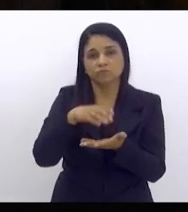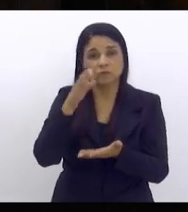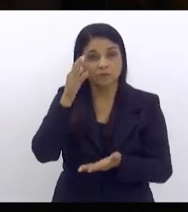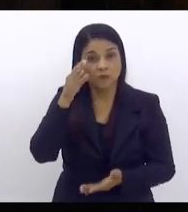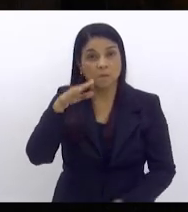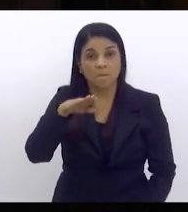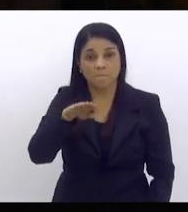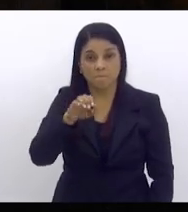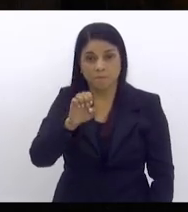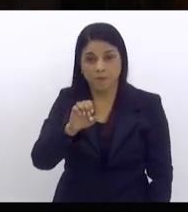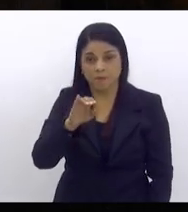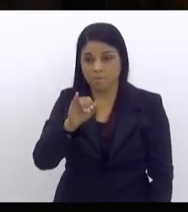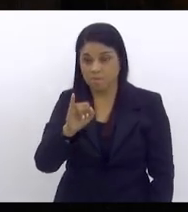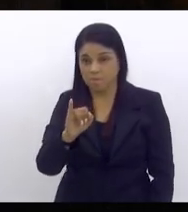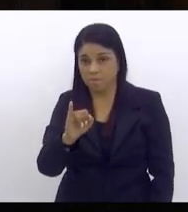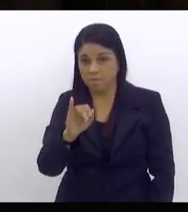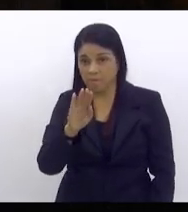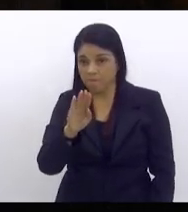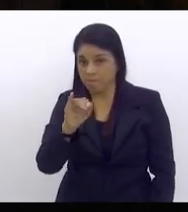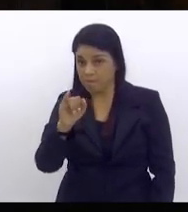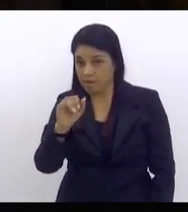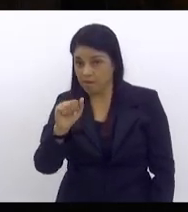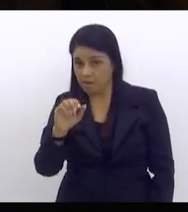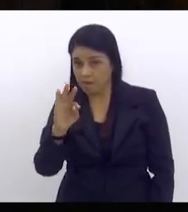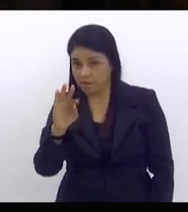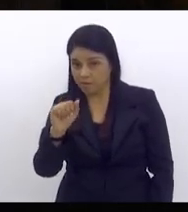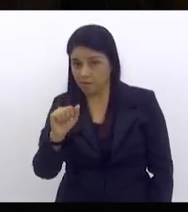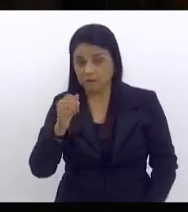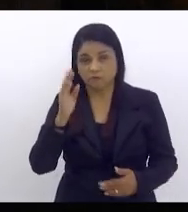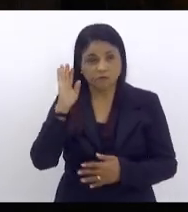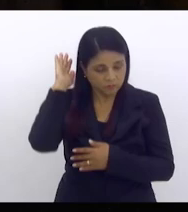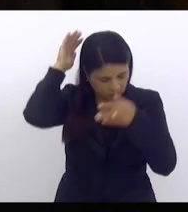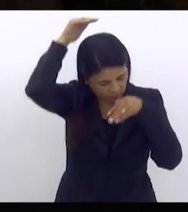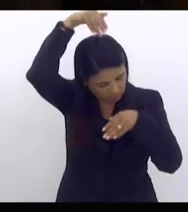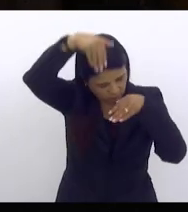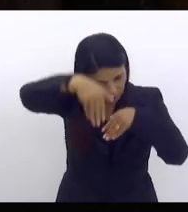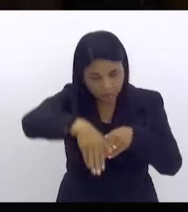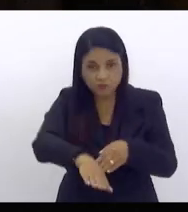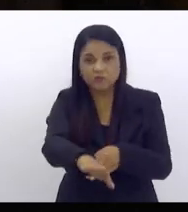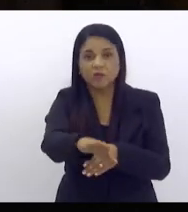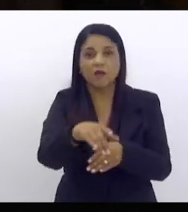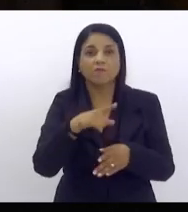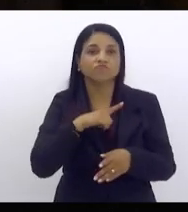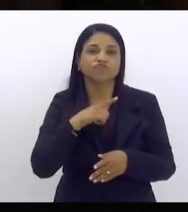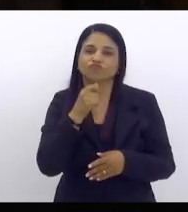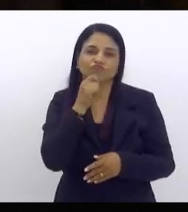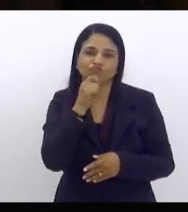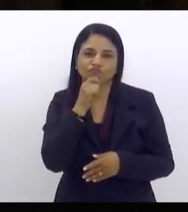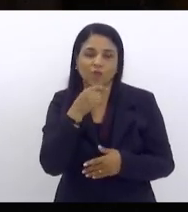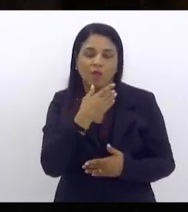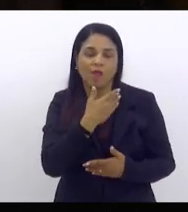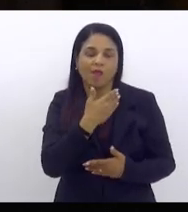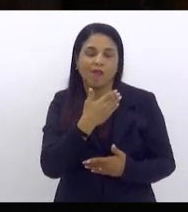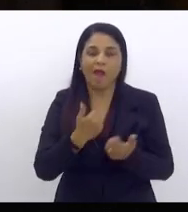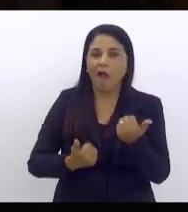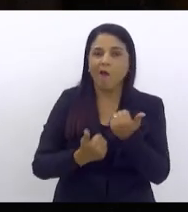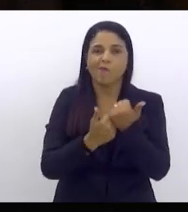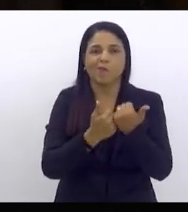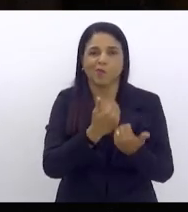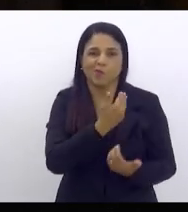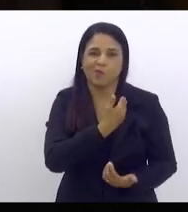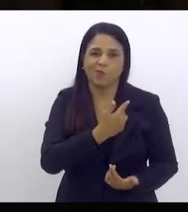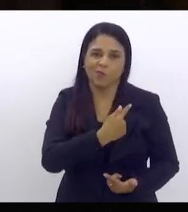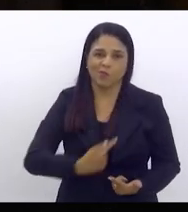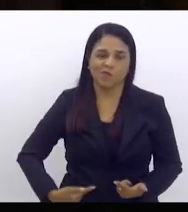Beata de Iemanjá, só que a gente não tem a vontade política do governador do Estado governador Cláudio Castro, em tornar isso